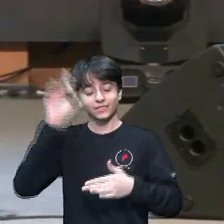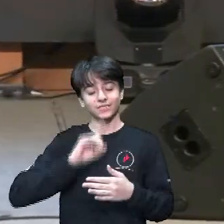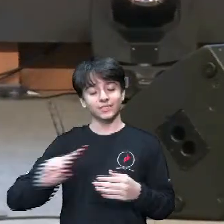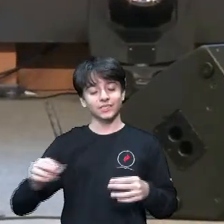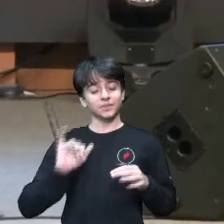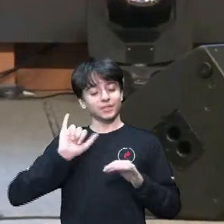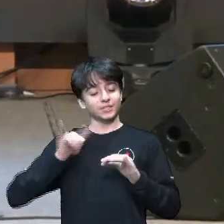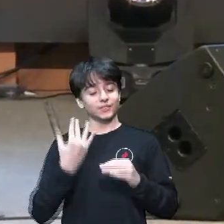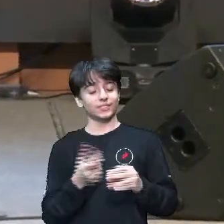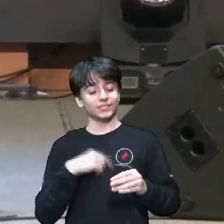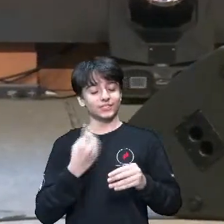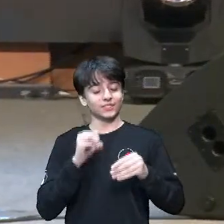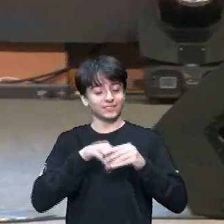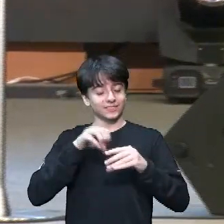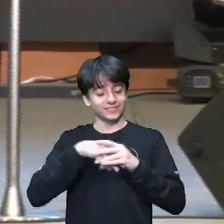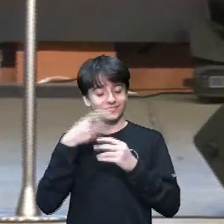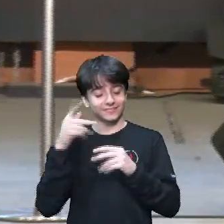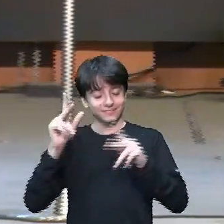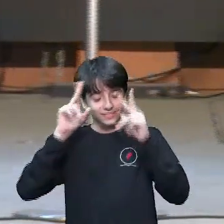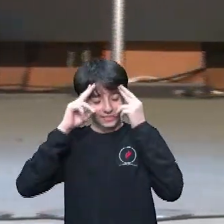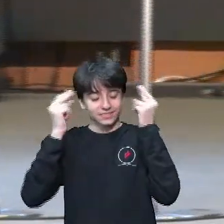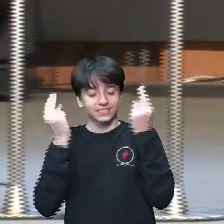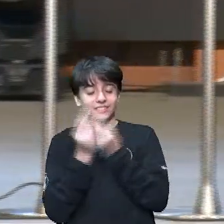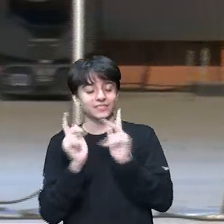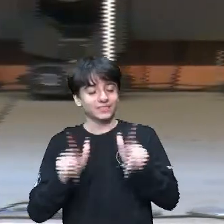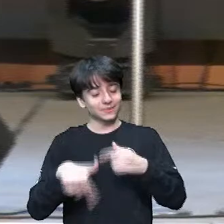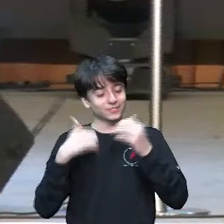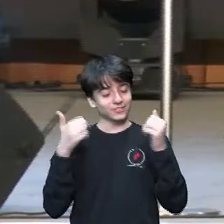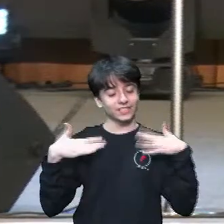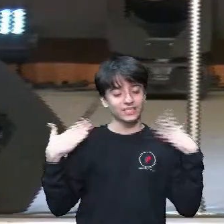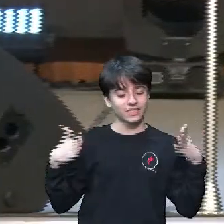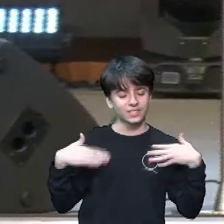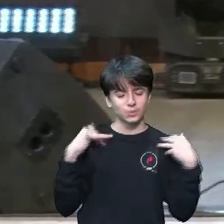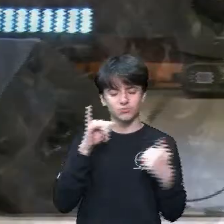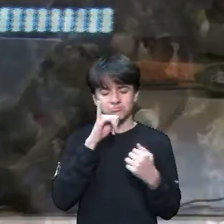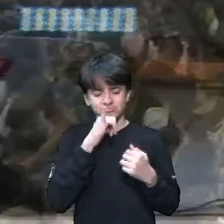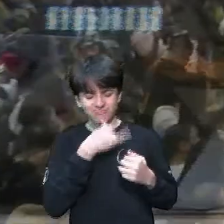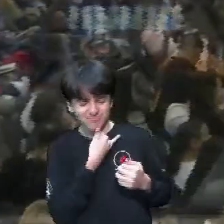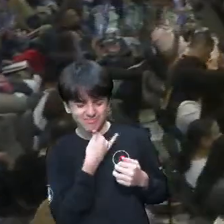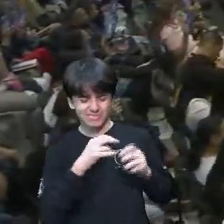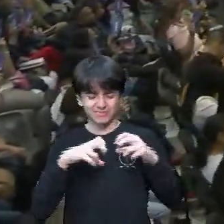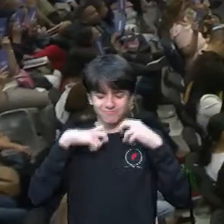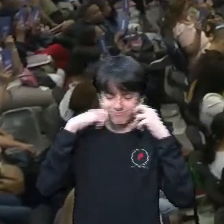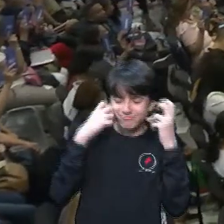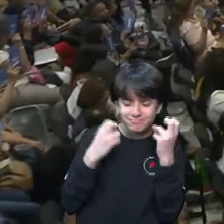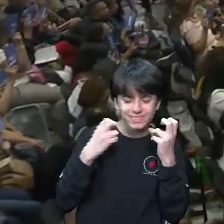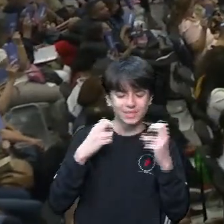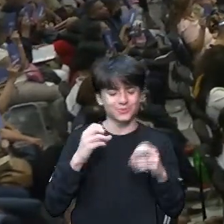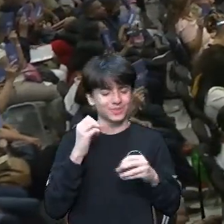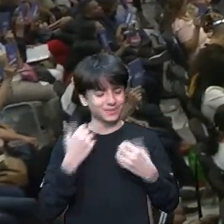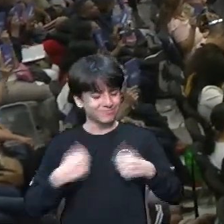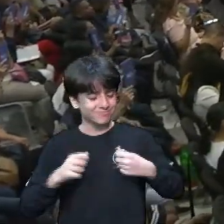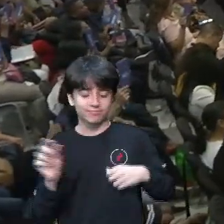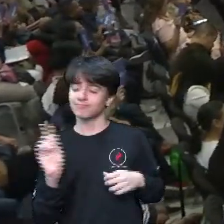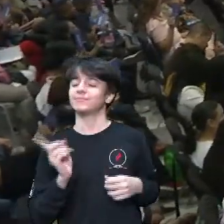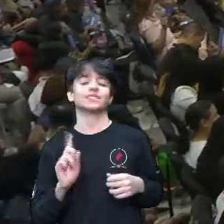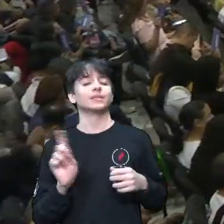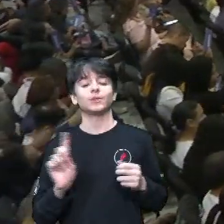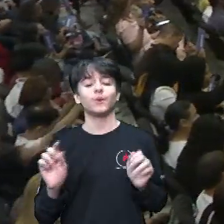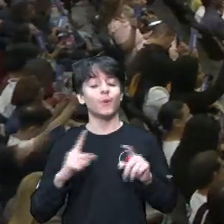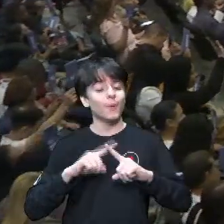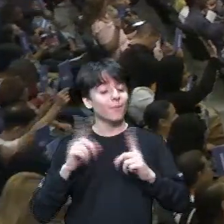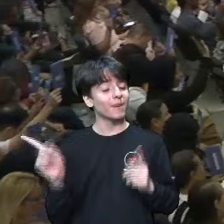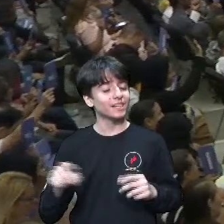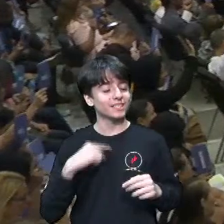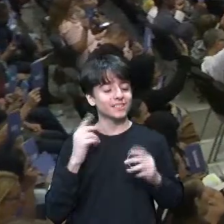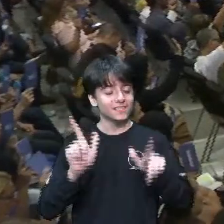reino. Fazemos isso com alegria. Não fazemos por tristeza, por constrangimento ou por necessidade, mas fazemos porque amamos